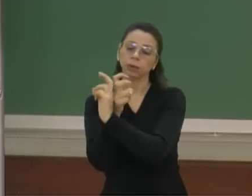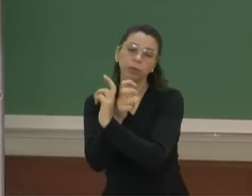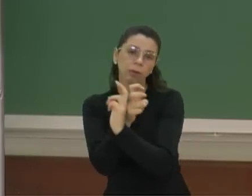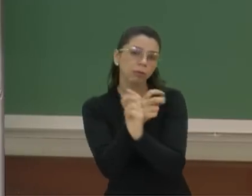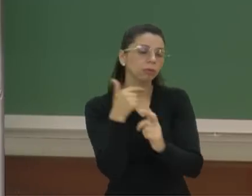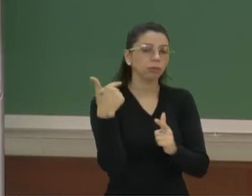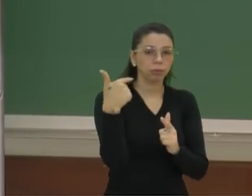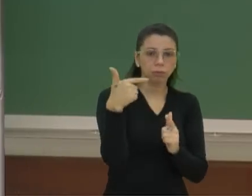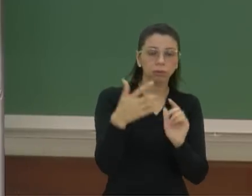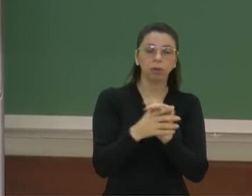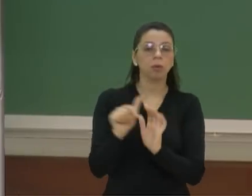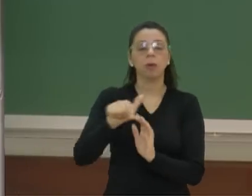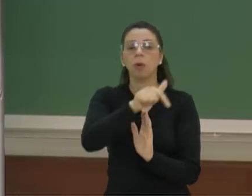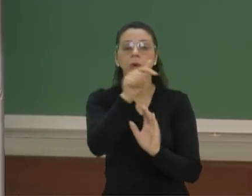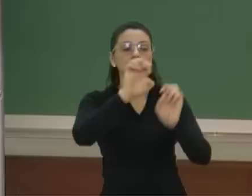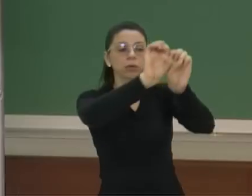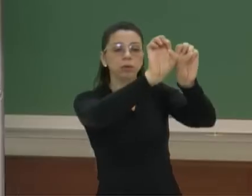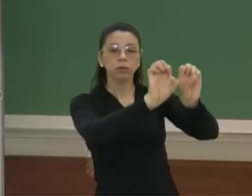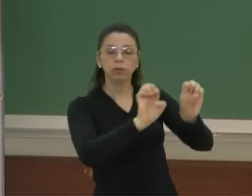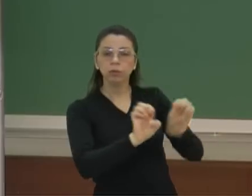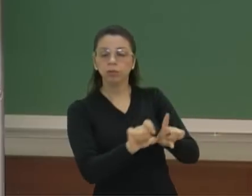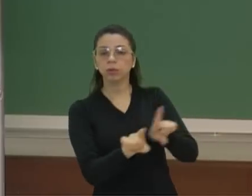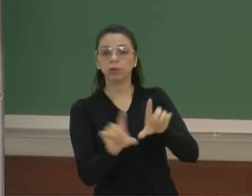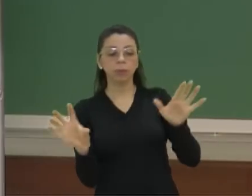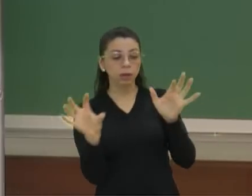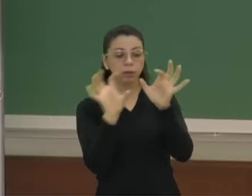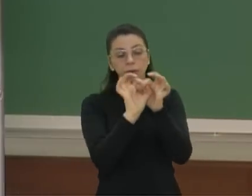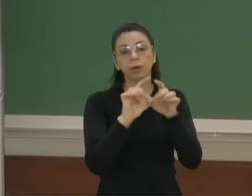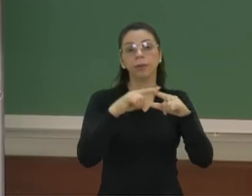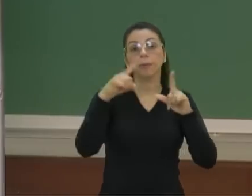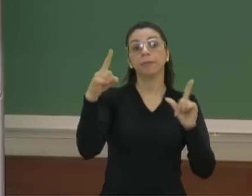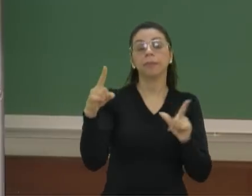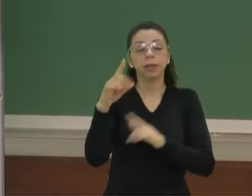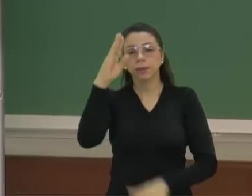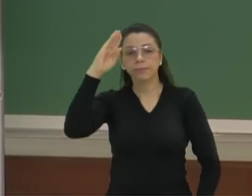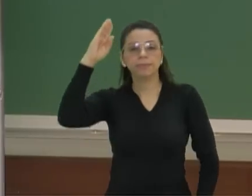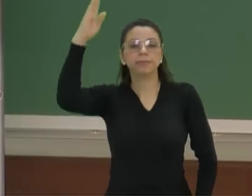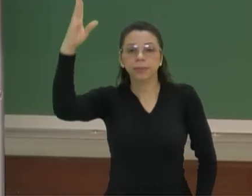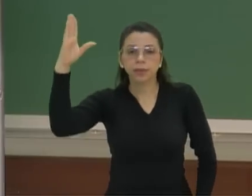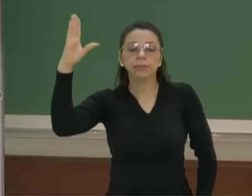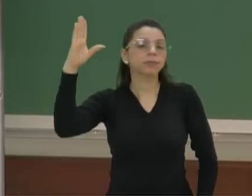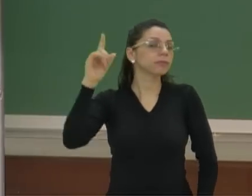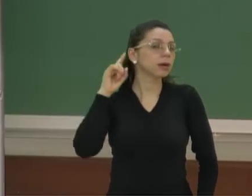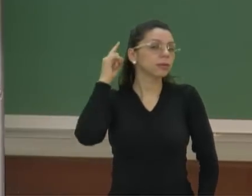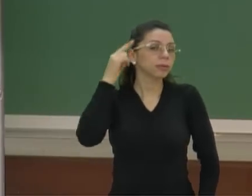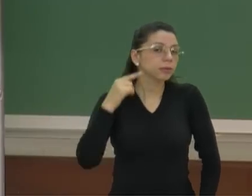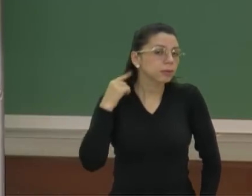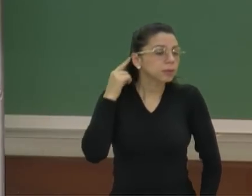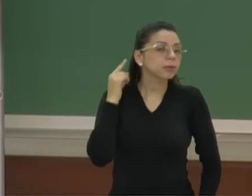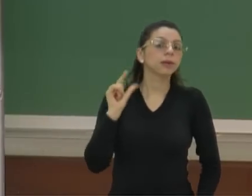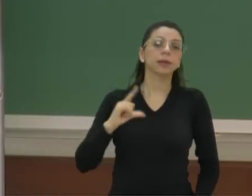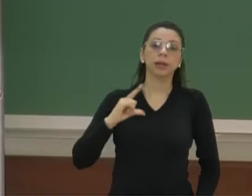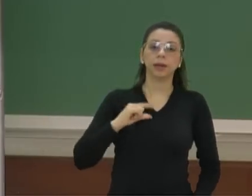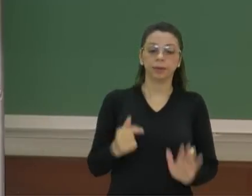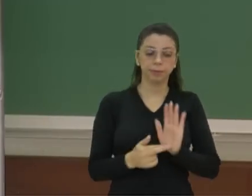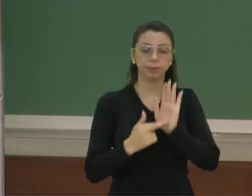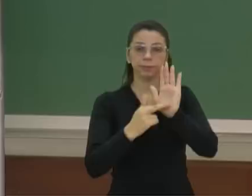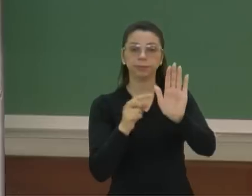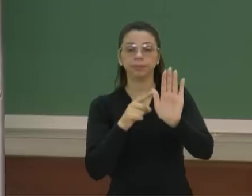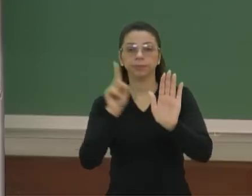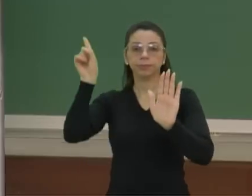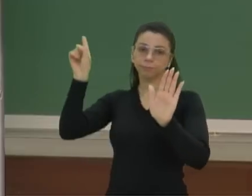ossinhos, ele não tem outras estruturas associadas, mas a parte principal da audição está